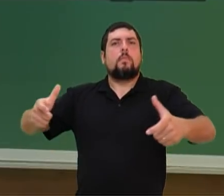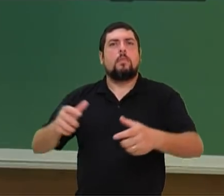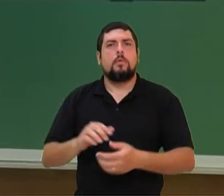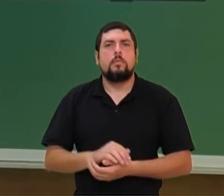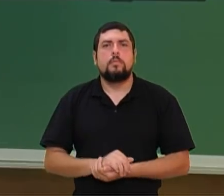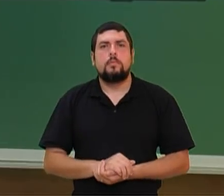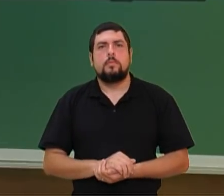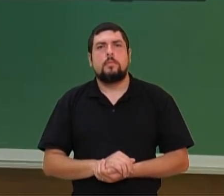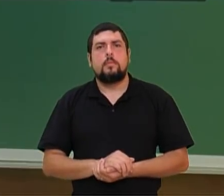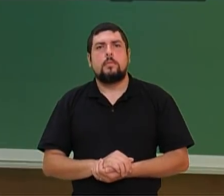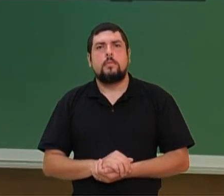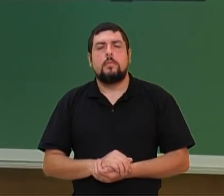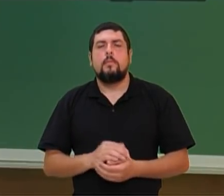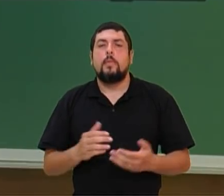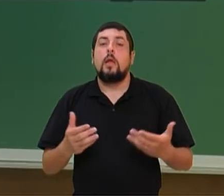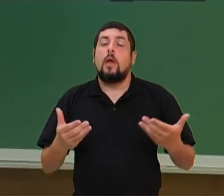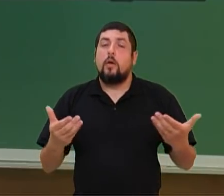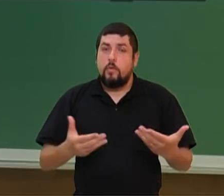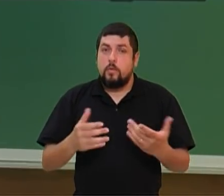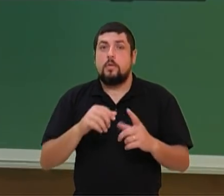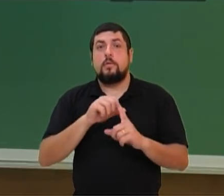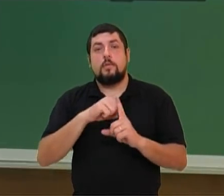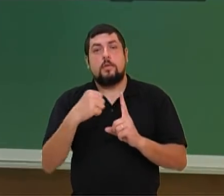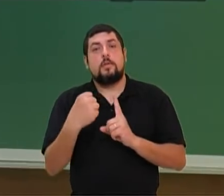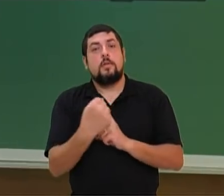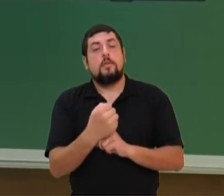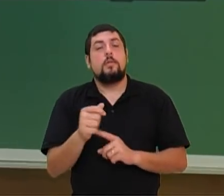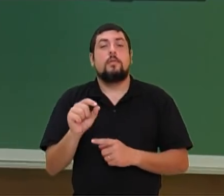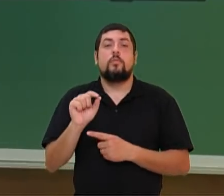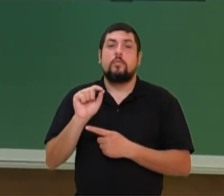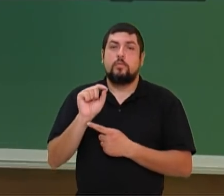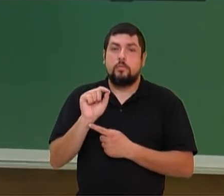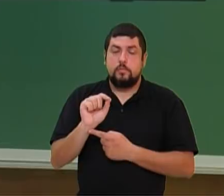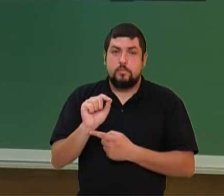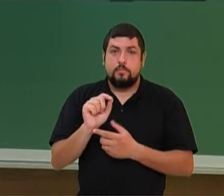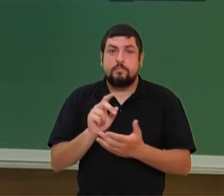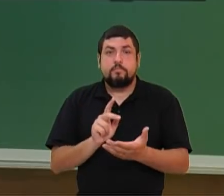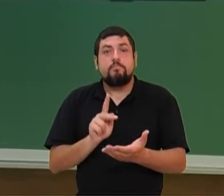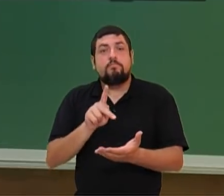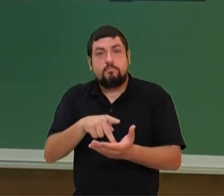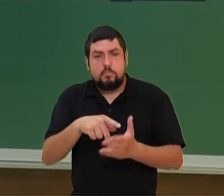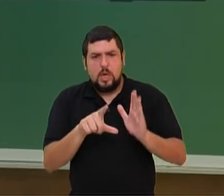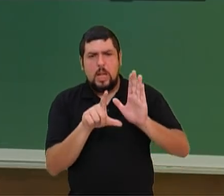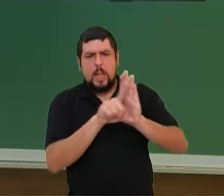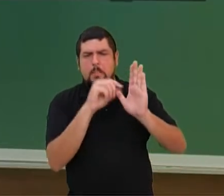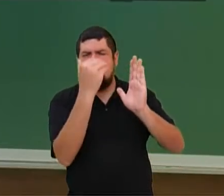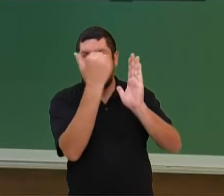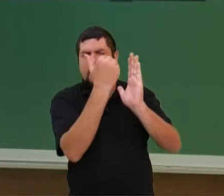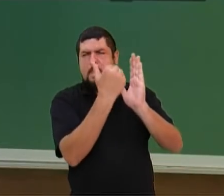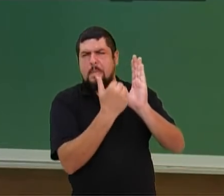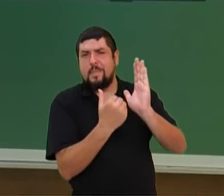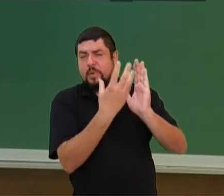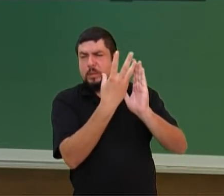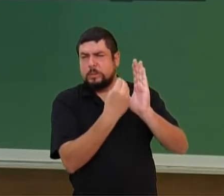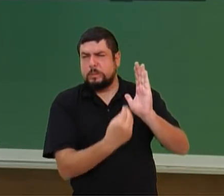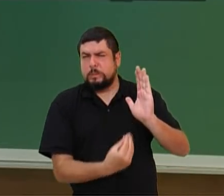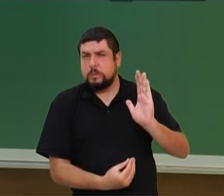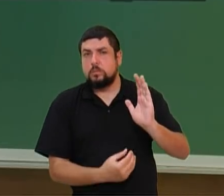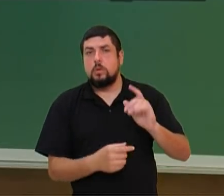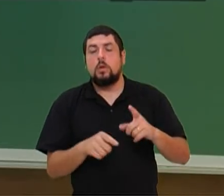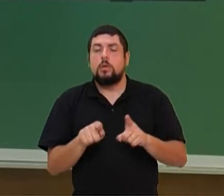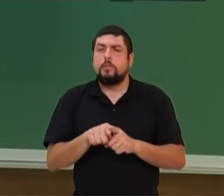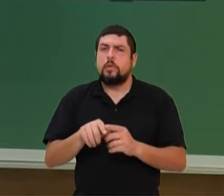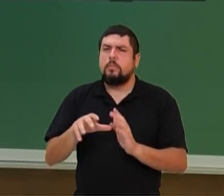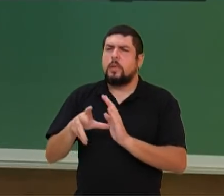Ching, né? E hoje nós temos uma sociedade, né, em que basicamente tem muitas leis e que existem muitas dessas